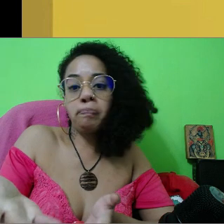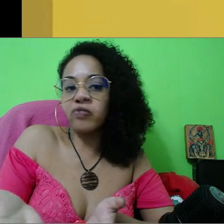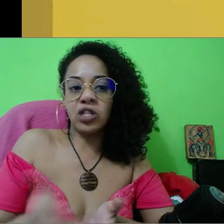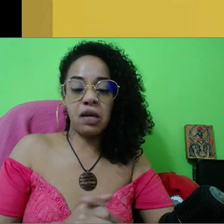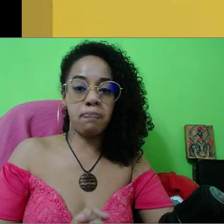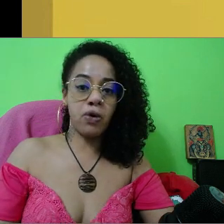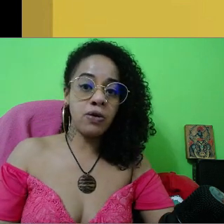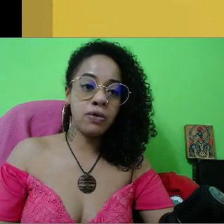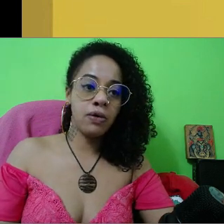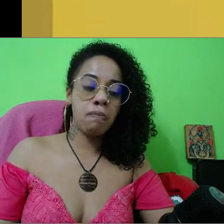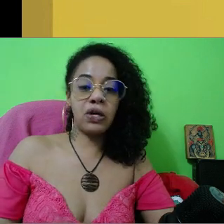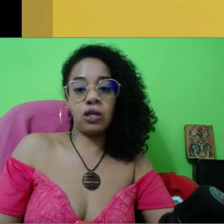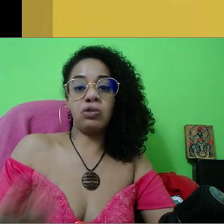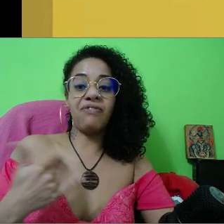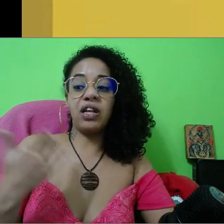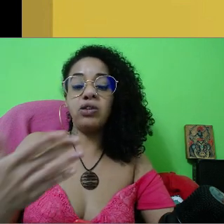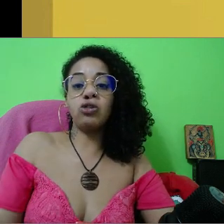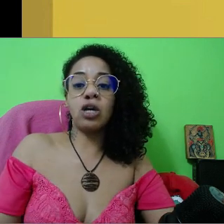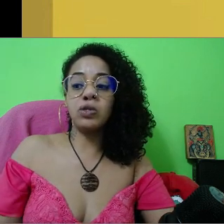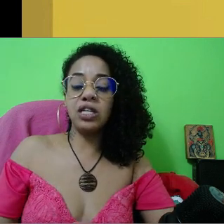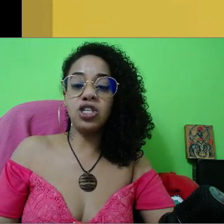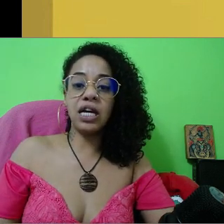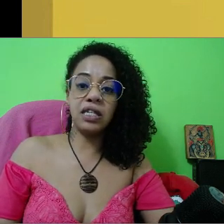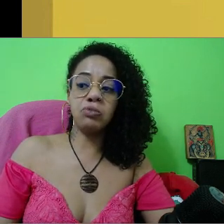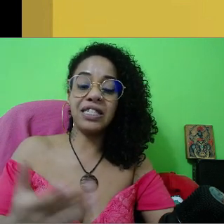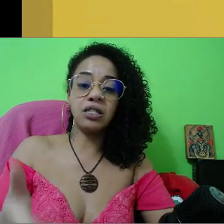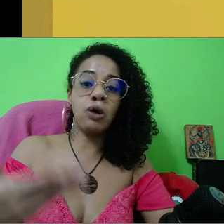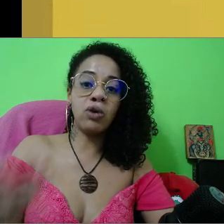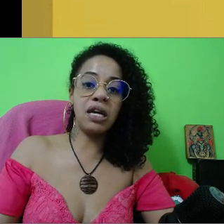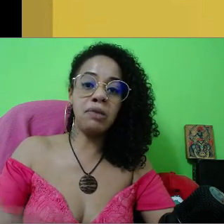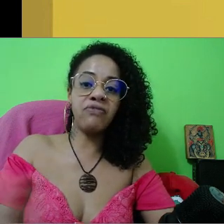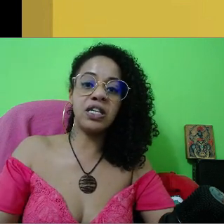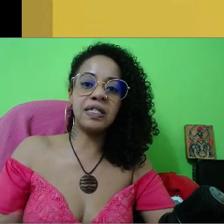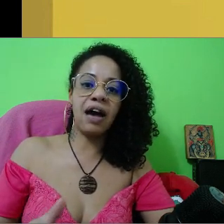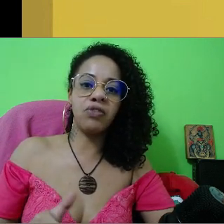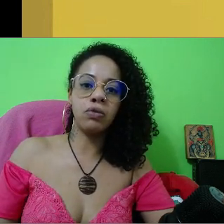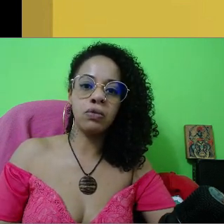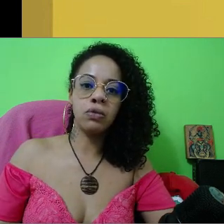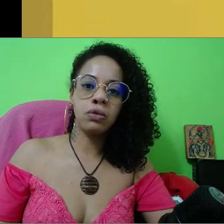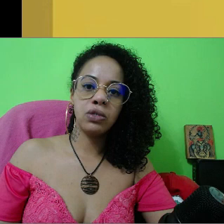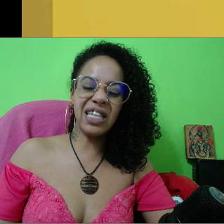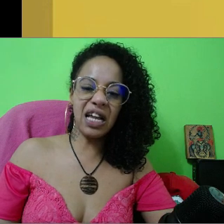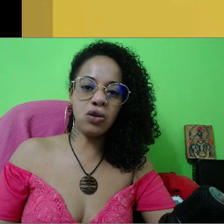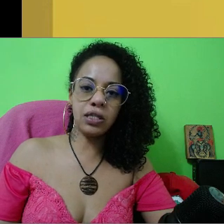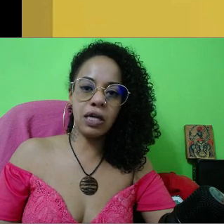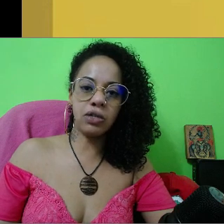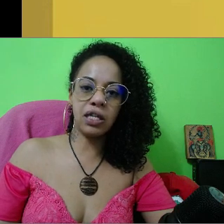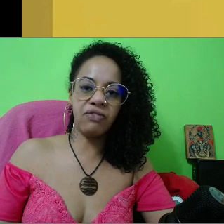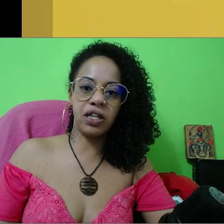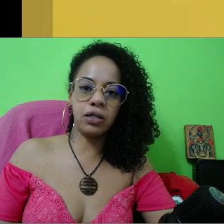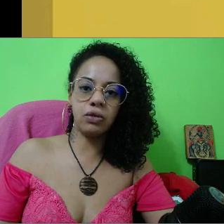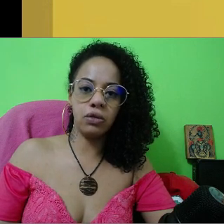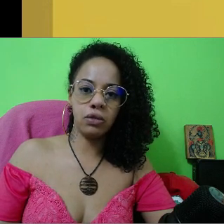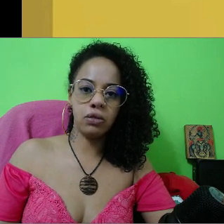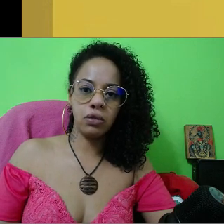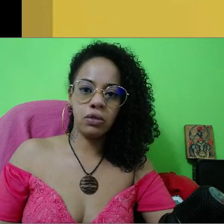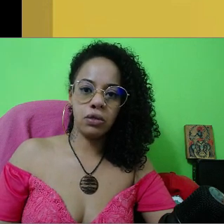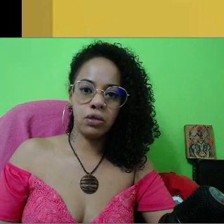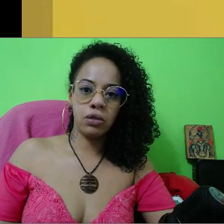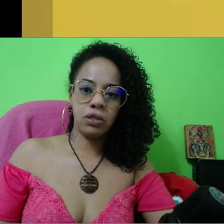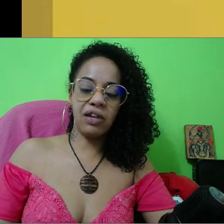eu vou ter que pôr porque tu tá falando que eu te acusei de racismo racismo é um crime inafiançável Você tem noção que você tá